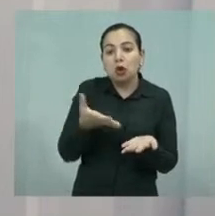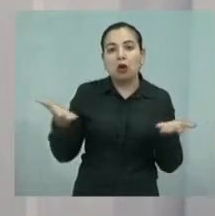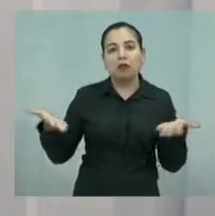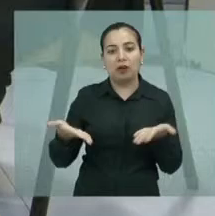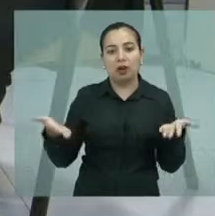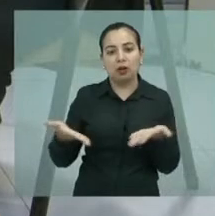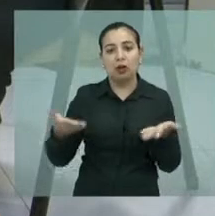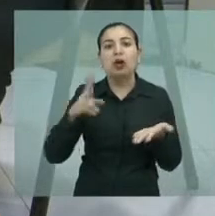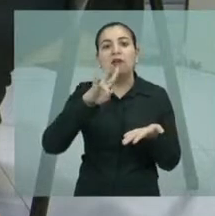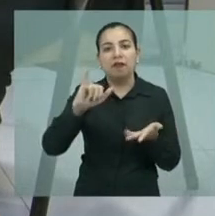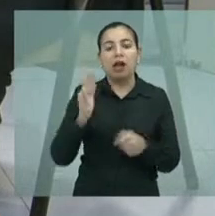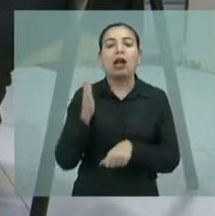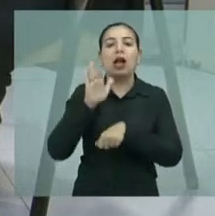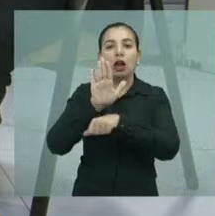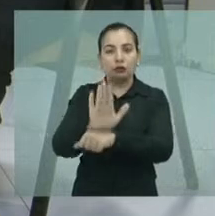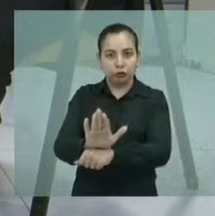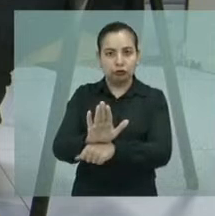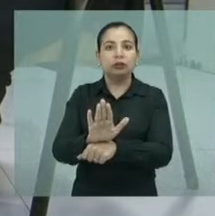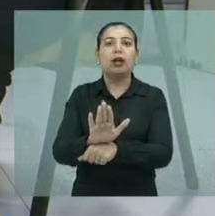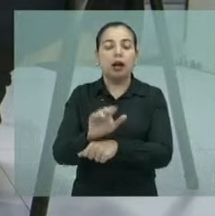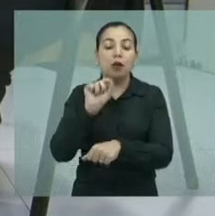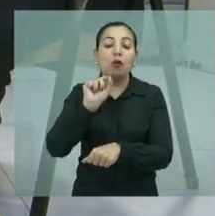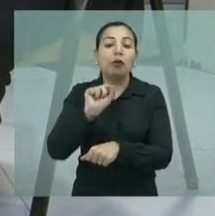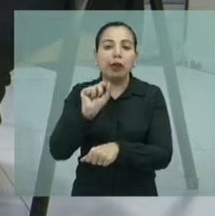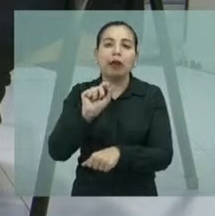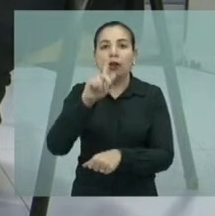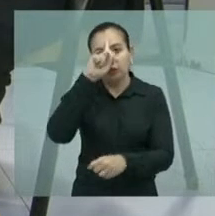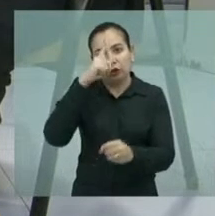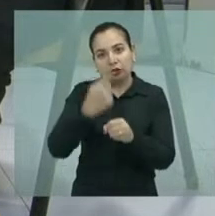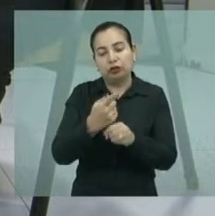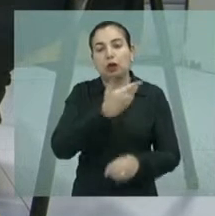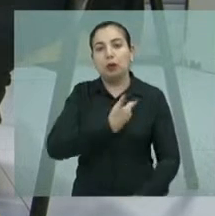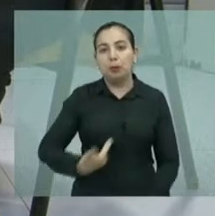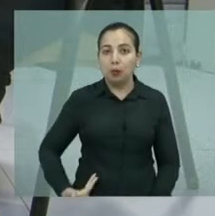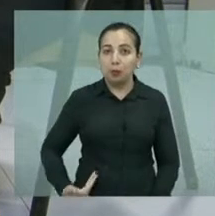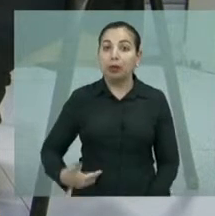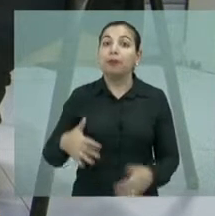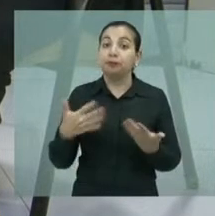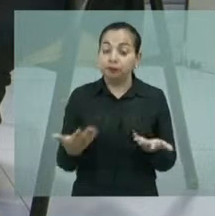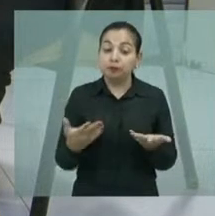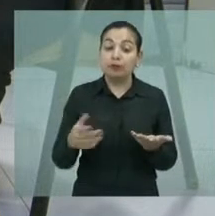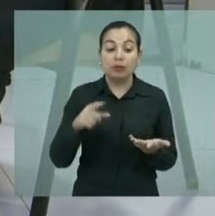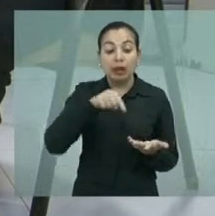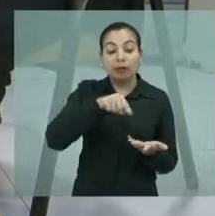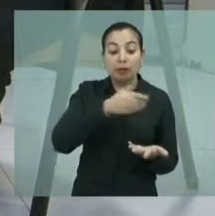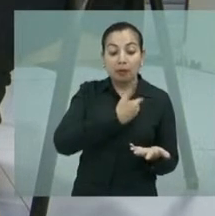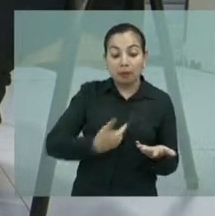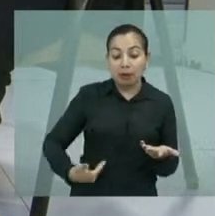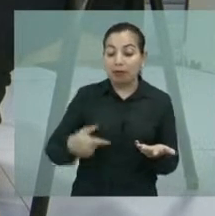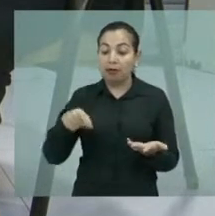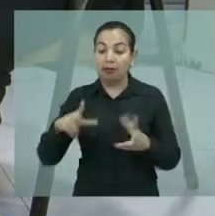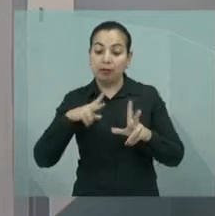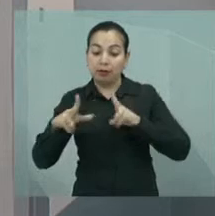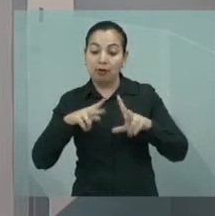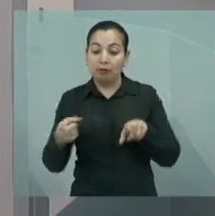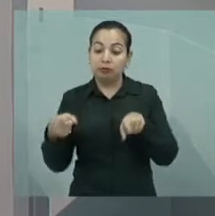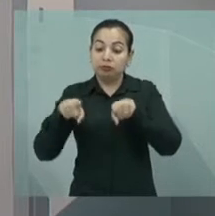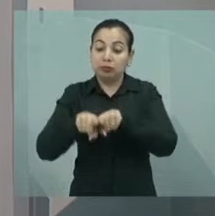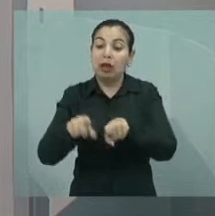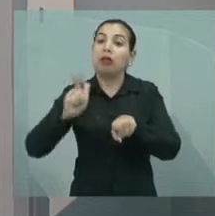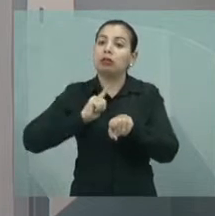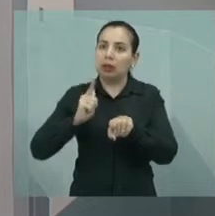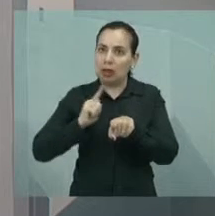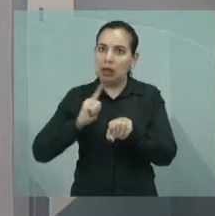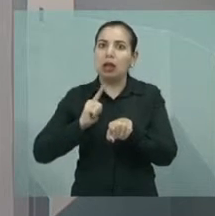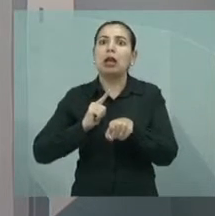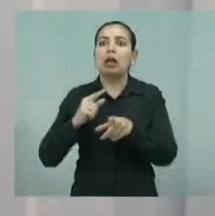que ajudará com certeza o gestor público. No caso das parcerias público-privadas, nós temos situações em grandes municípios, já